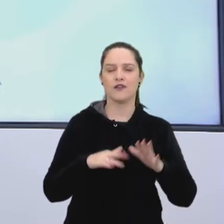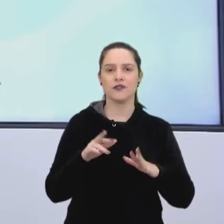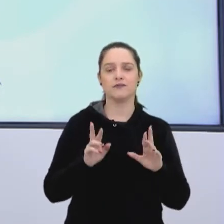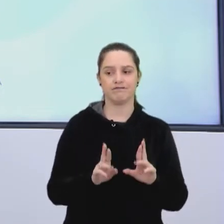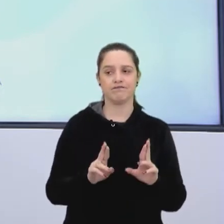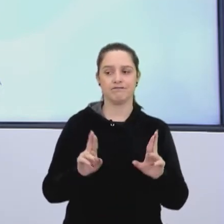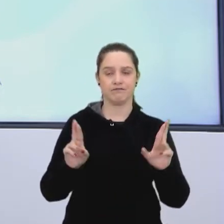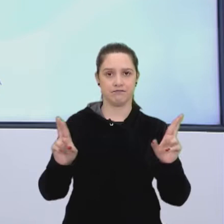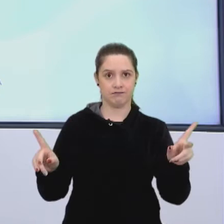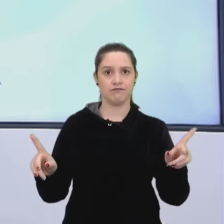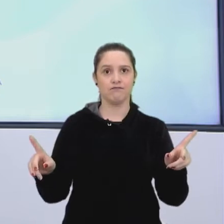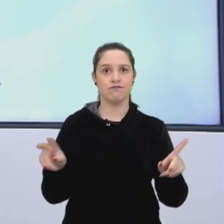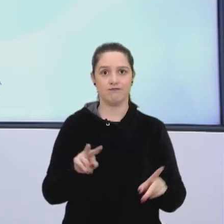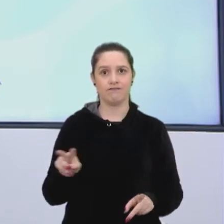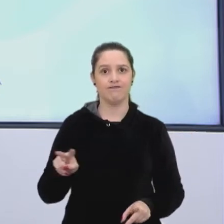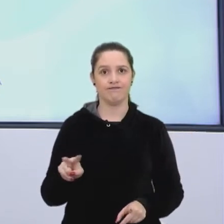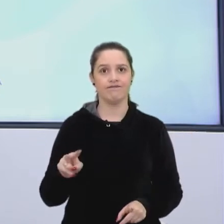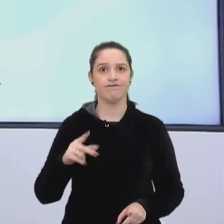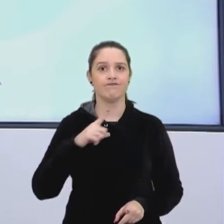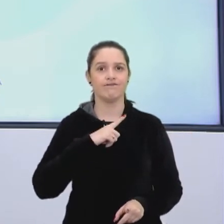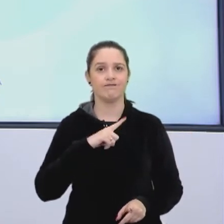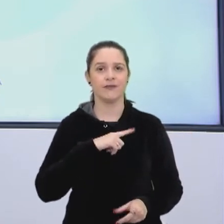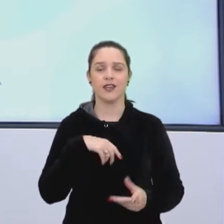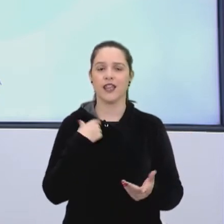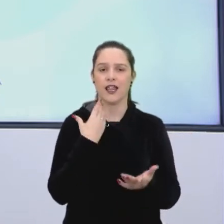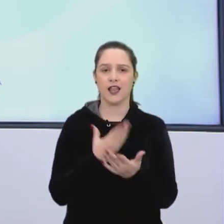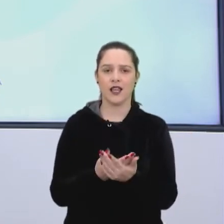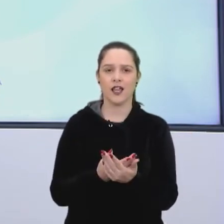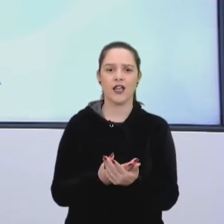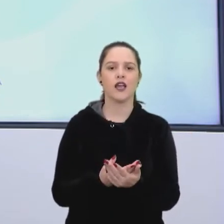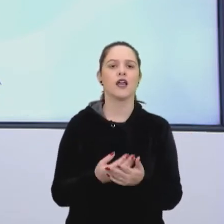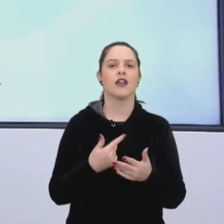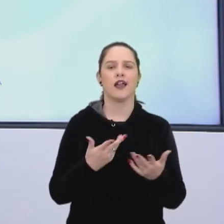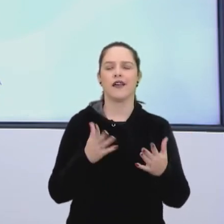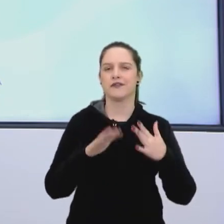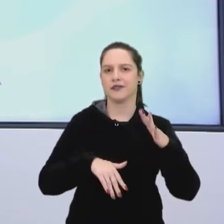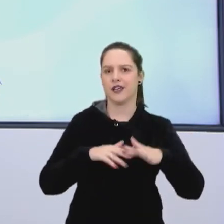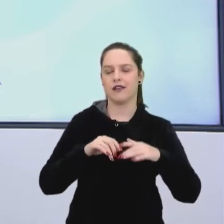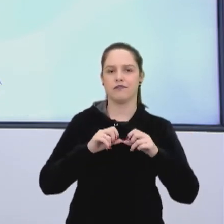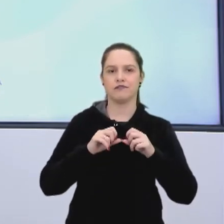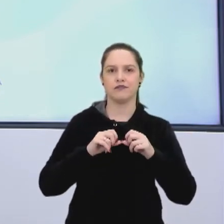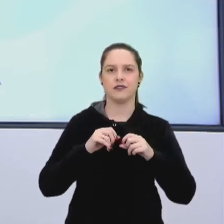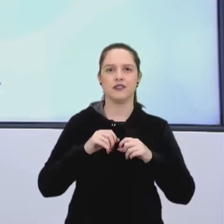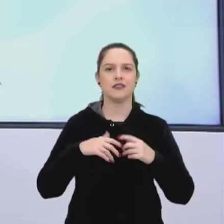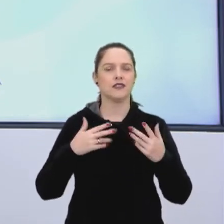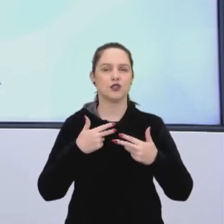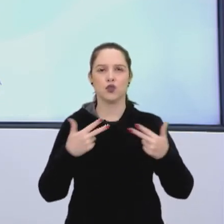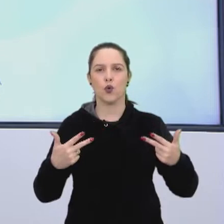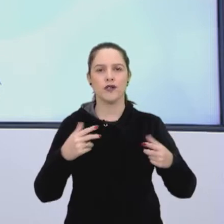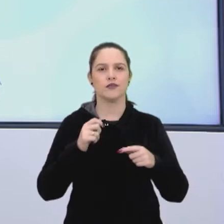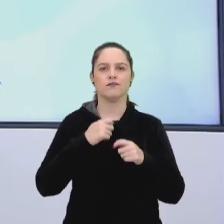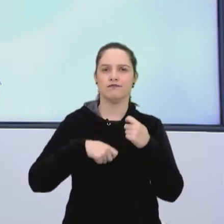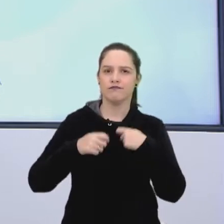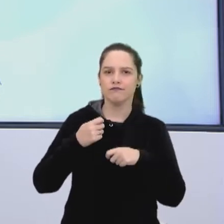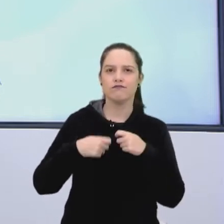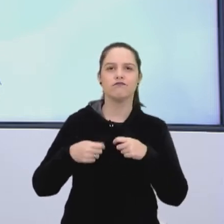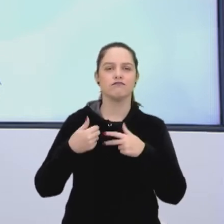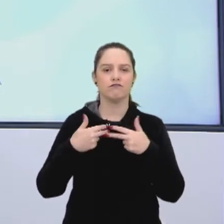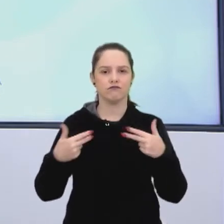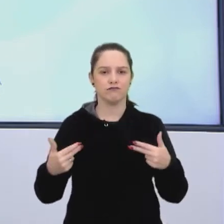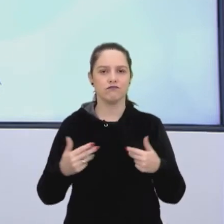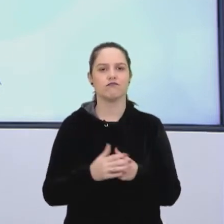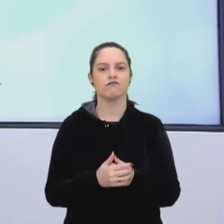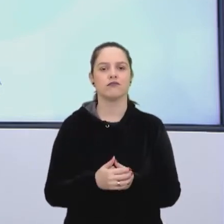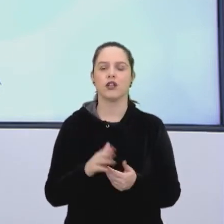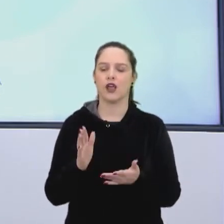diferente, bem até assim, extrapola até, né, as questões econômicas aí, a diferença entre